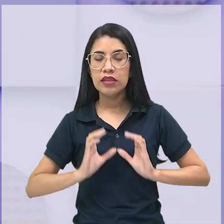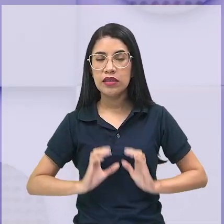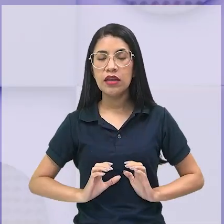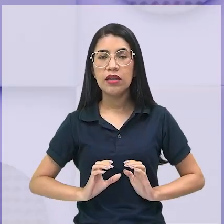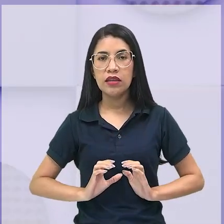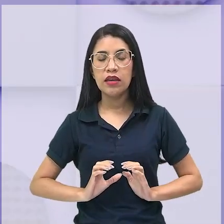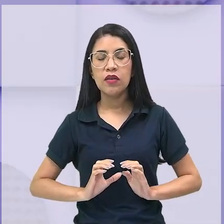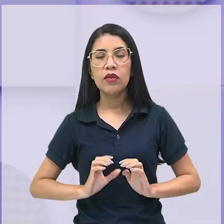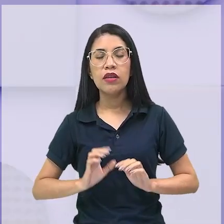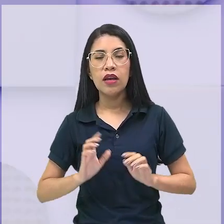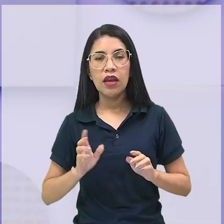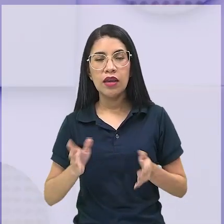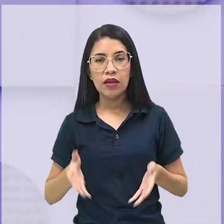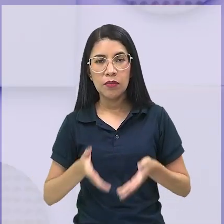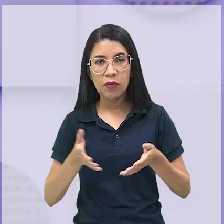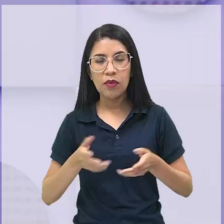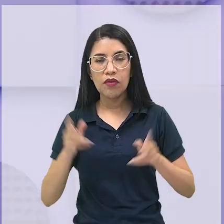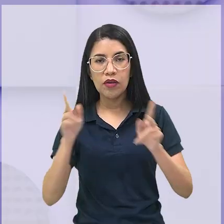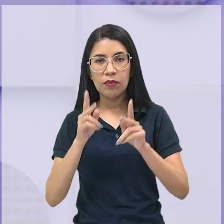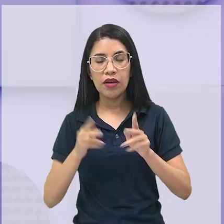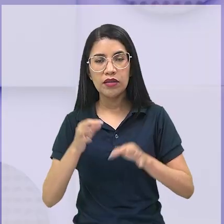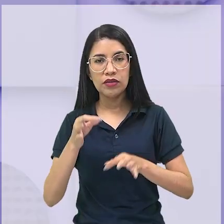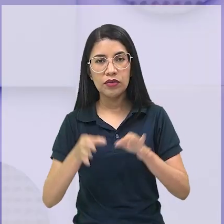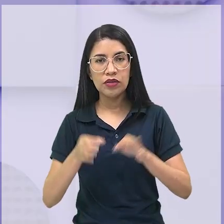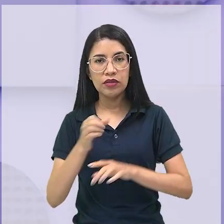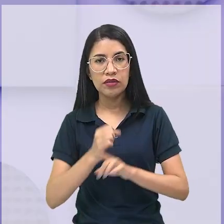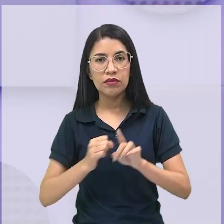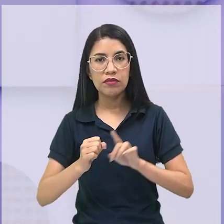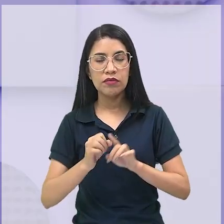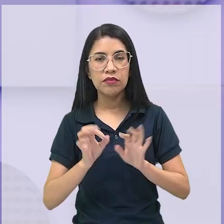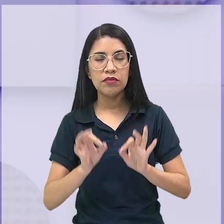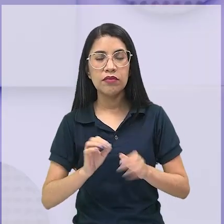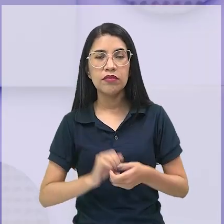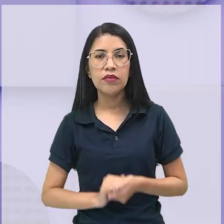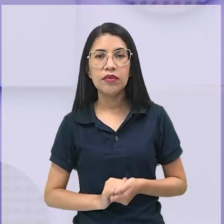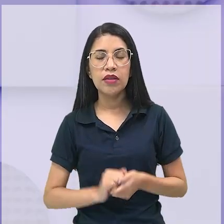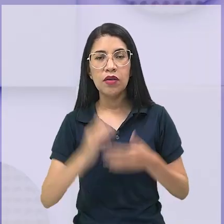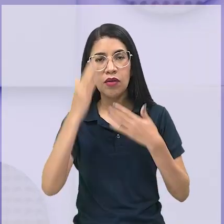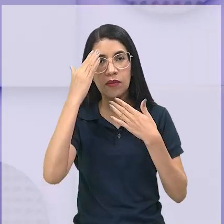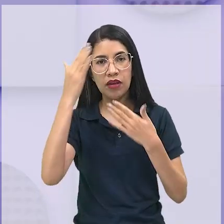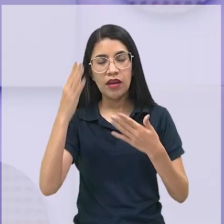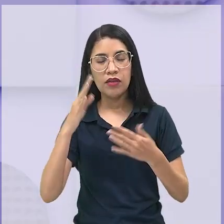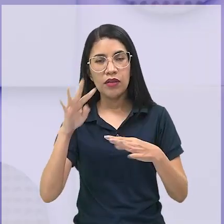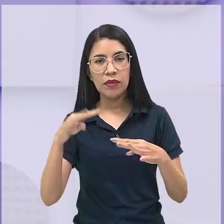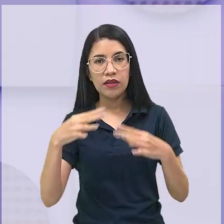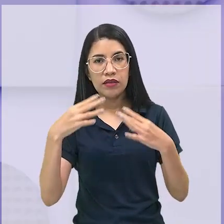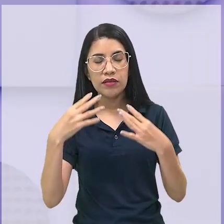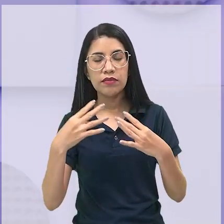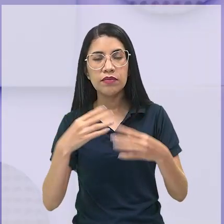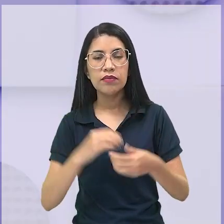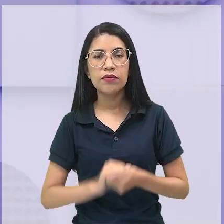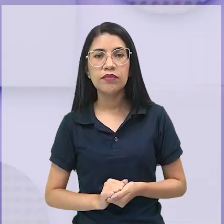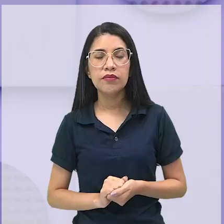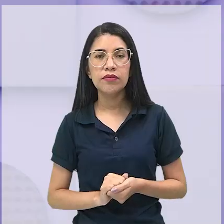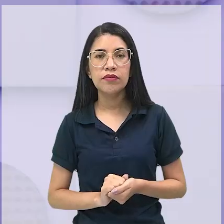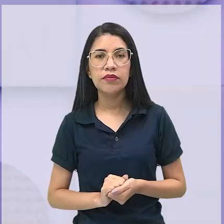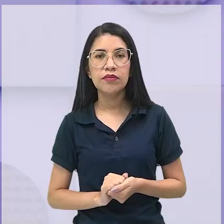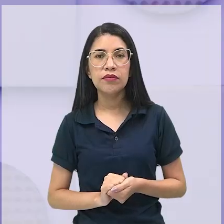cidadãos, construtores da paz e da justiça social. Vamos que vamos, e muito obrigado até aqui,